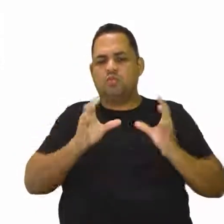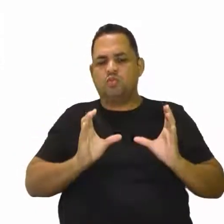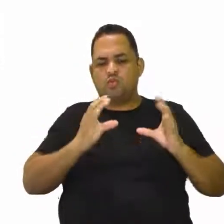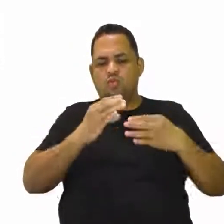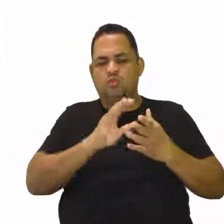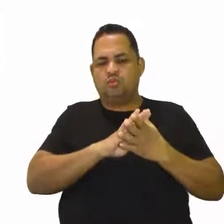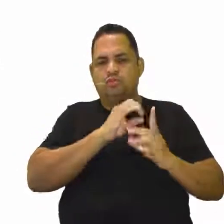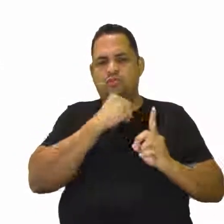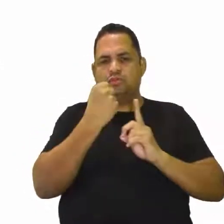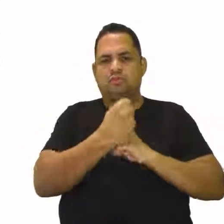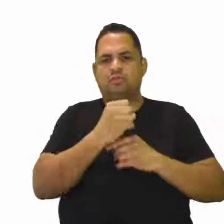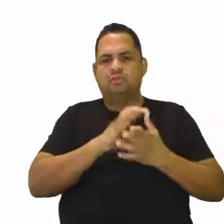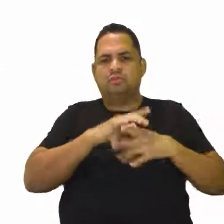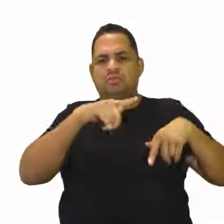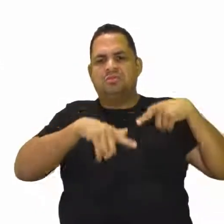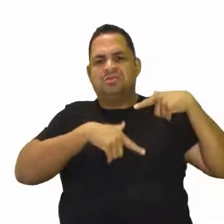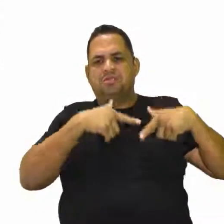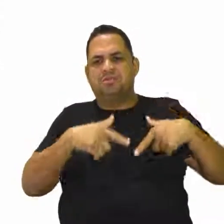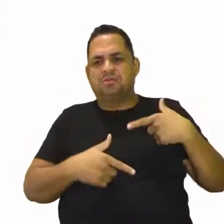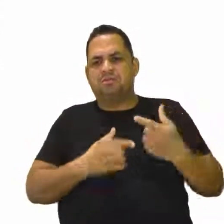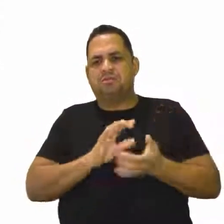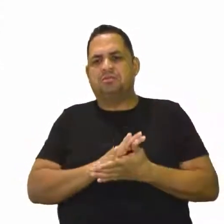sociais, operários,